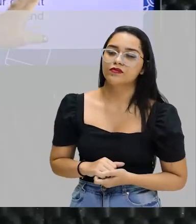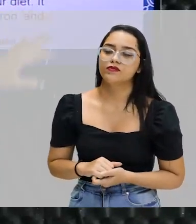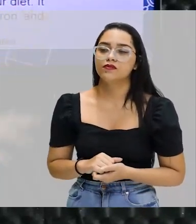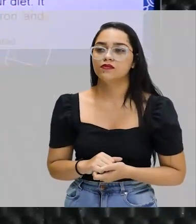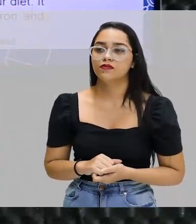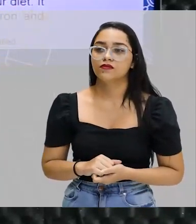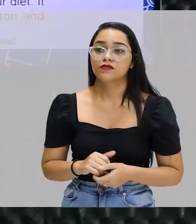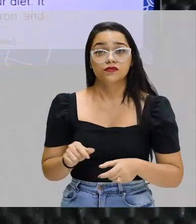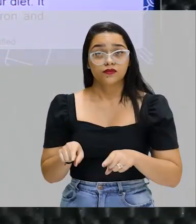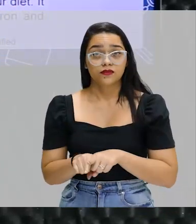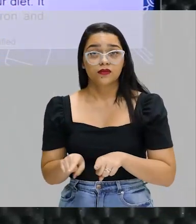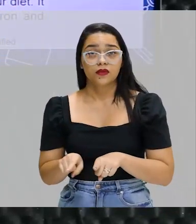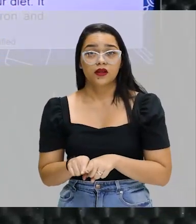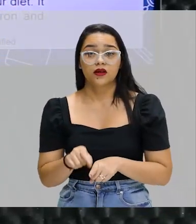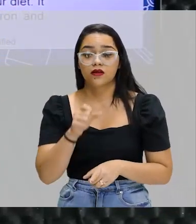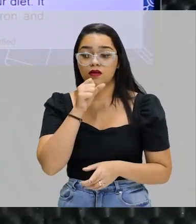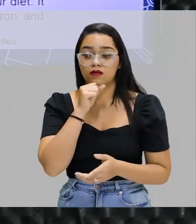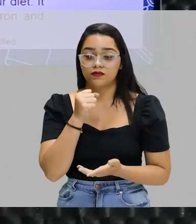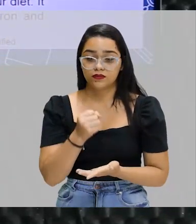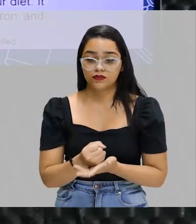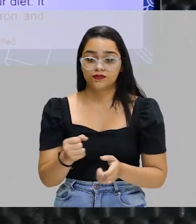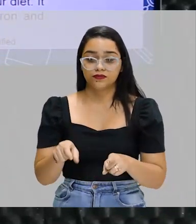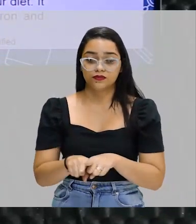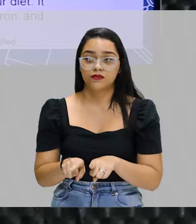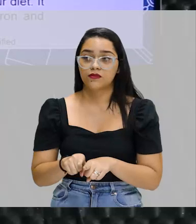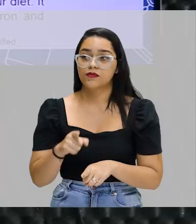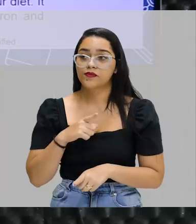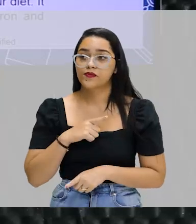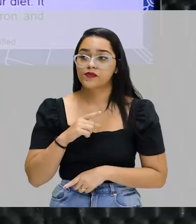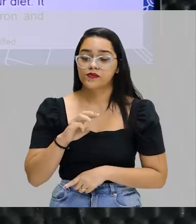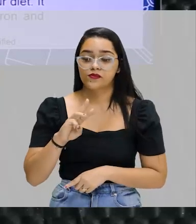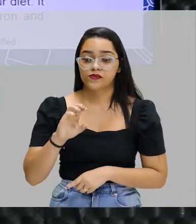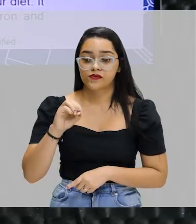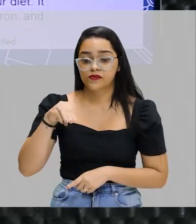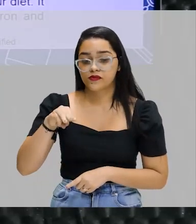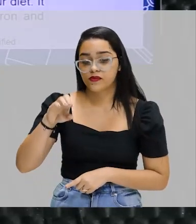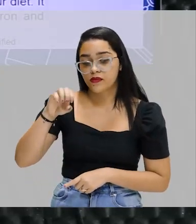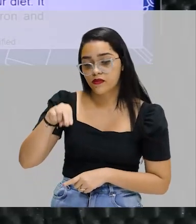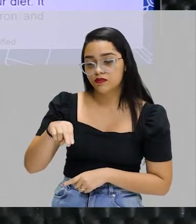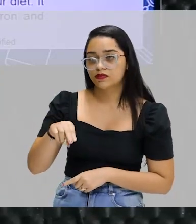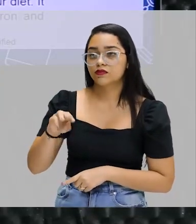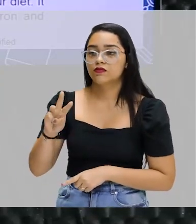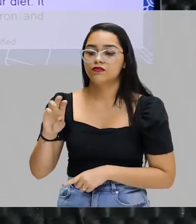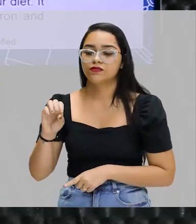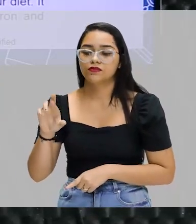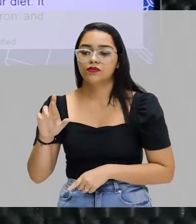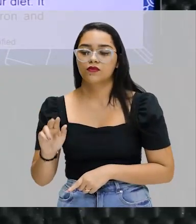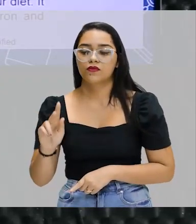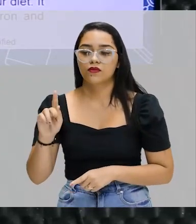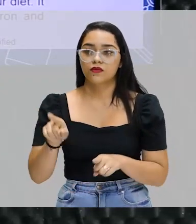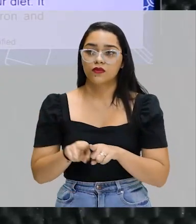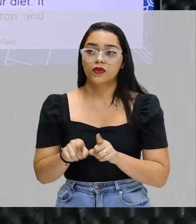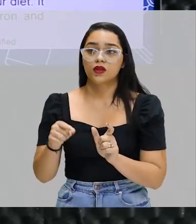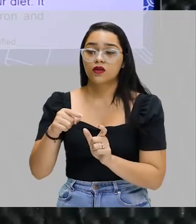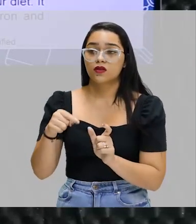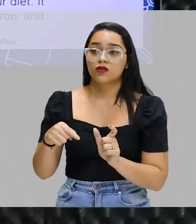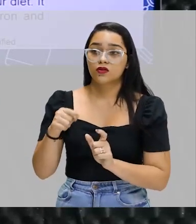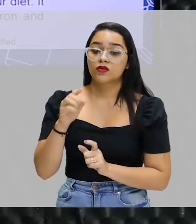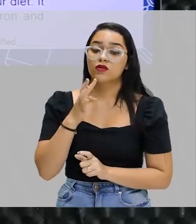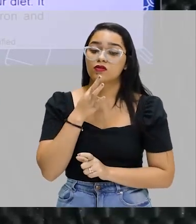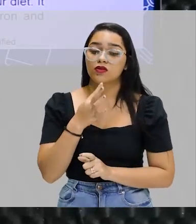Testament. Além do Velho Testamento, eu tenho women's work, Work e women são dois